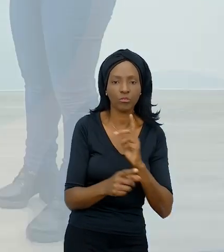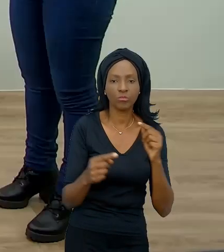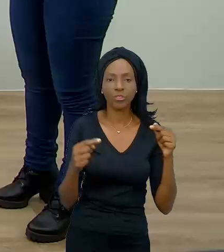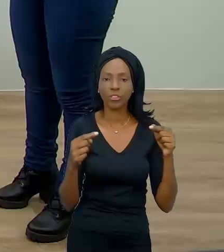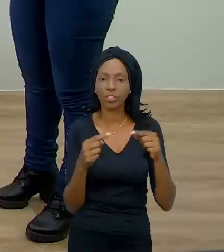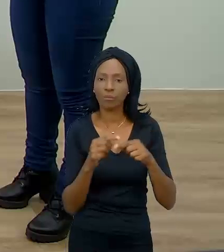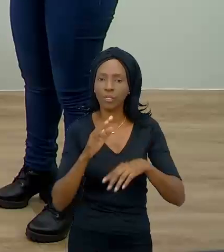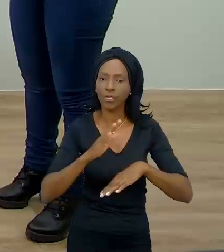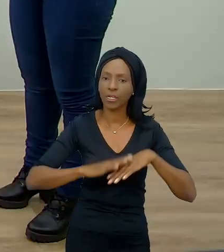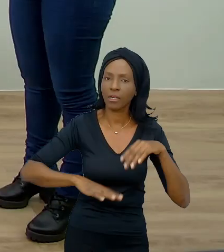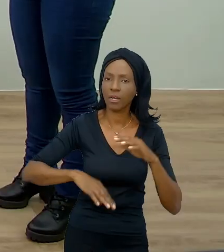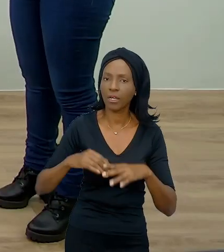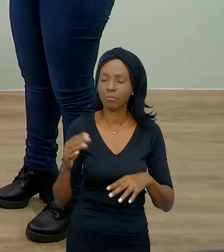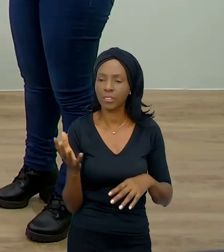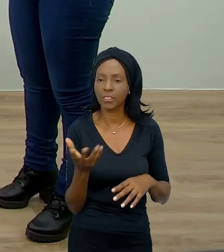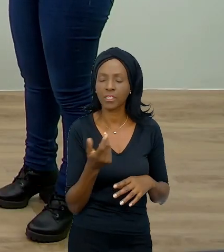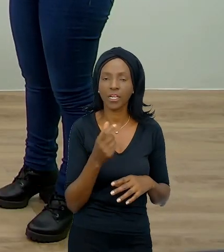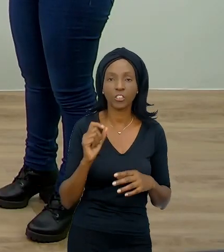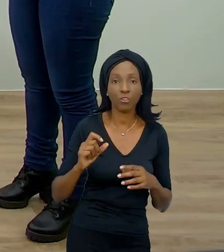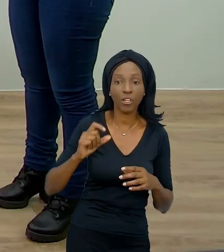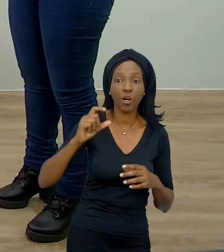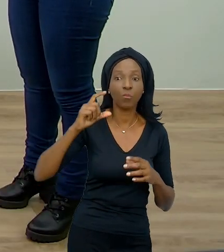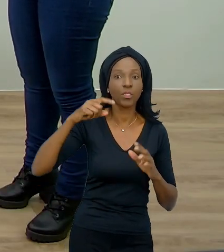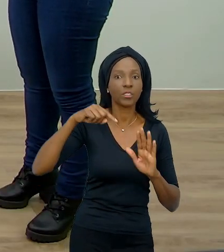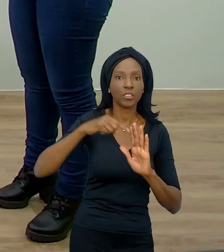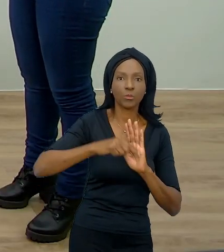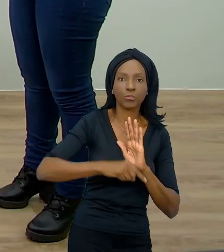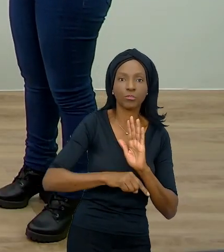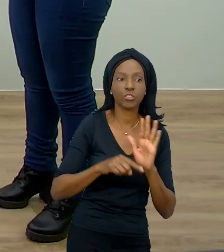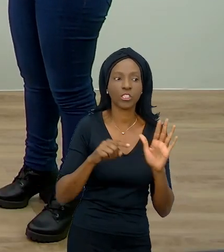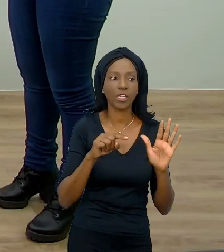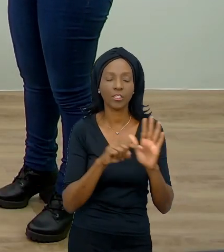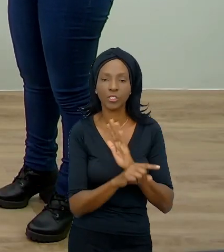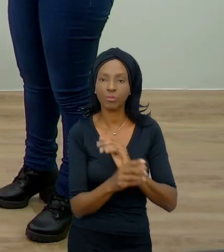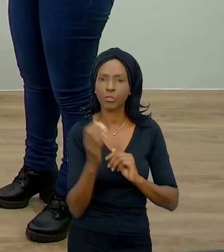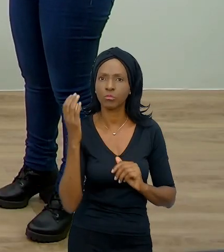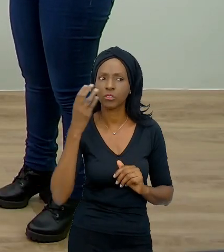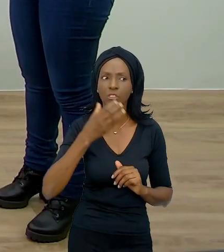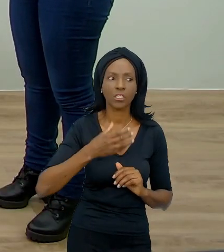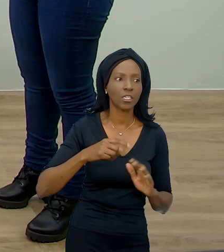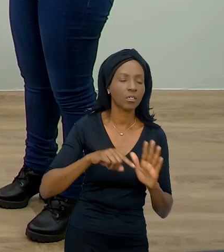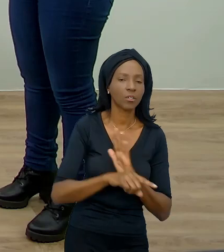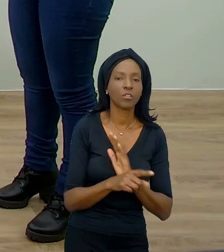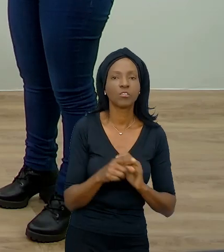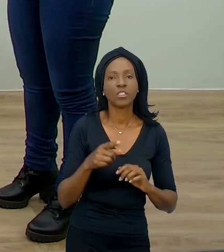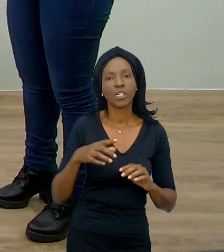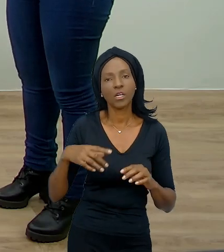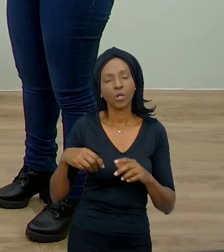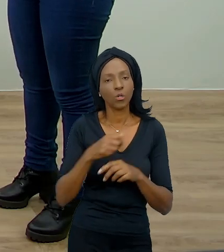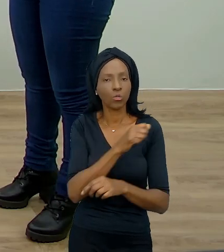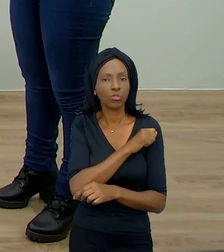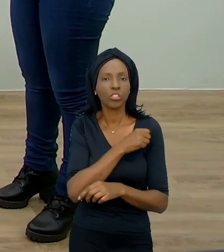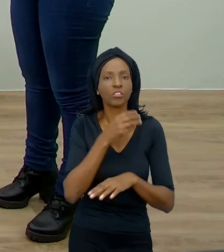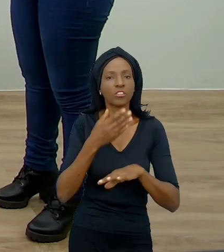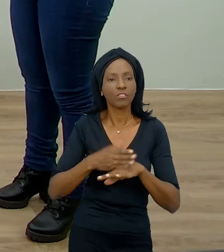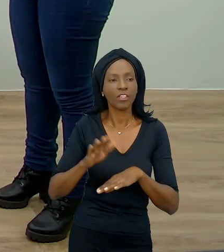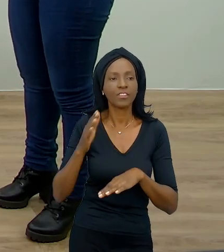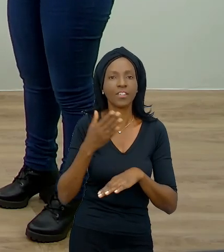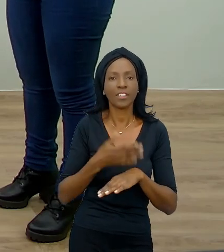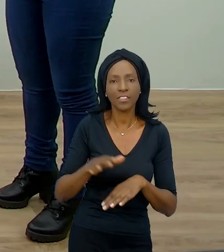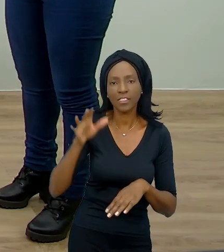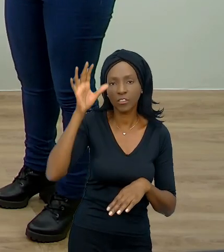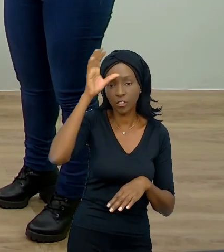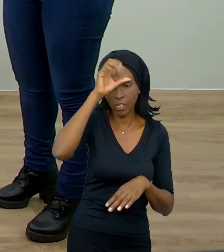e aumentando a complexidade, eles vão aí desenvolvendo aprendizagens